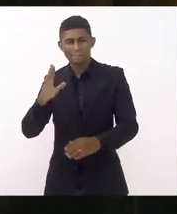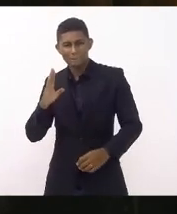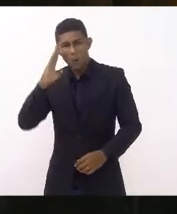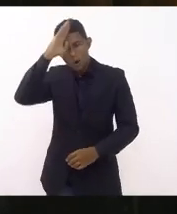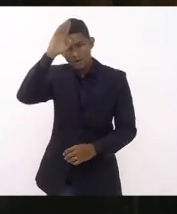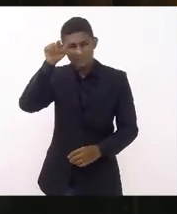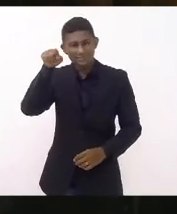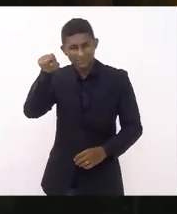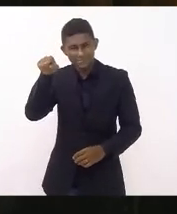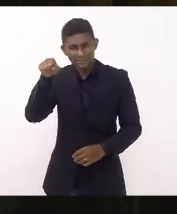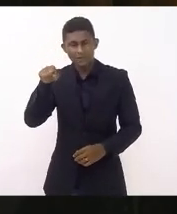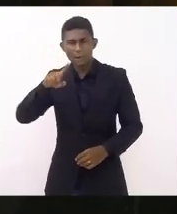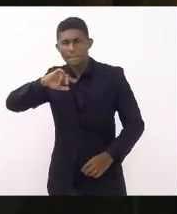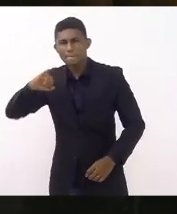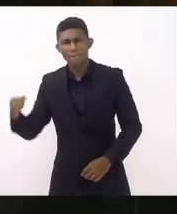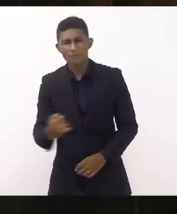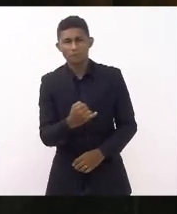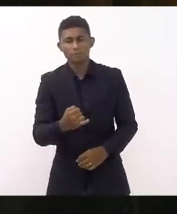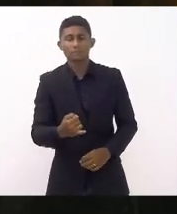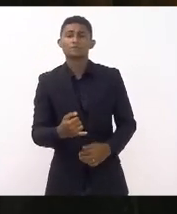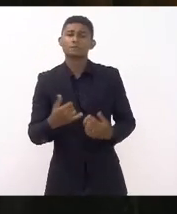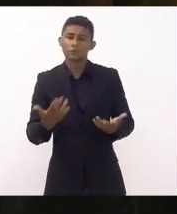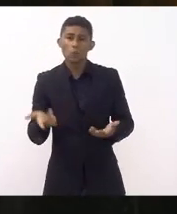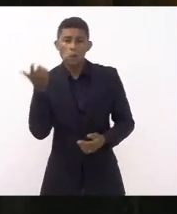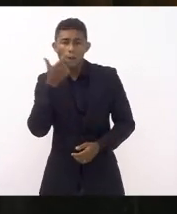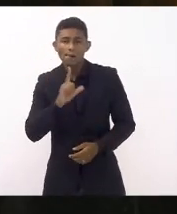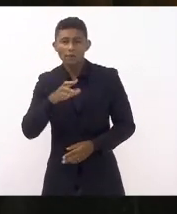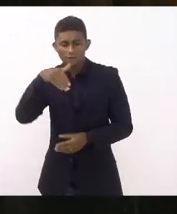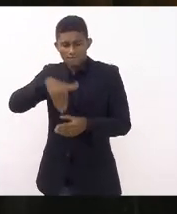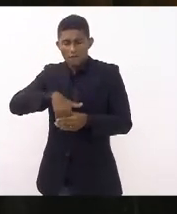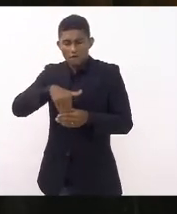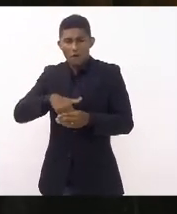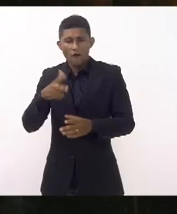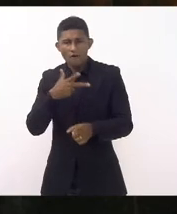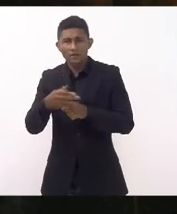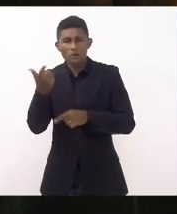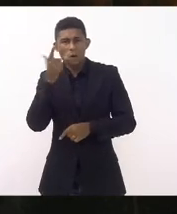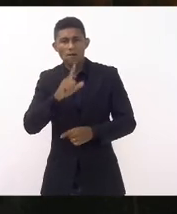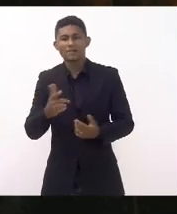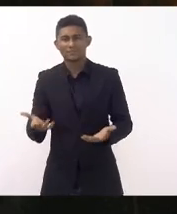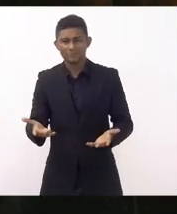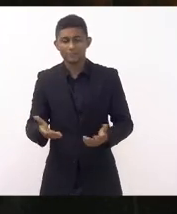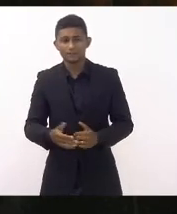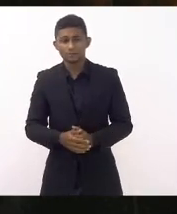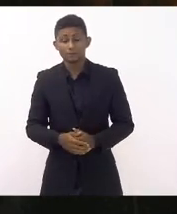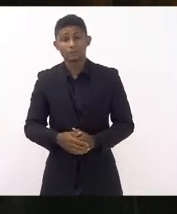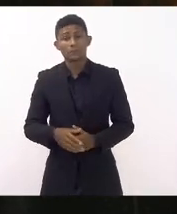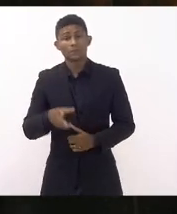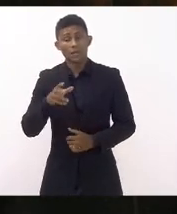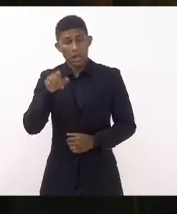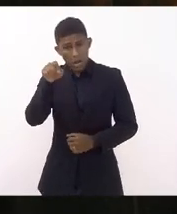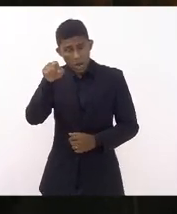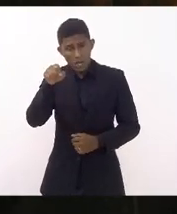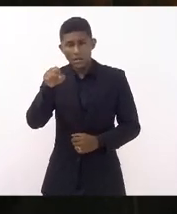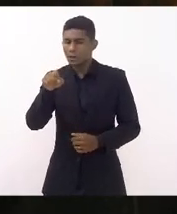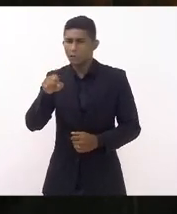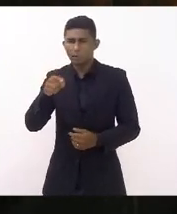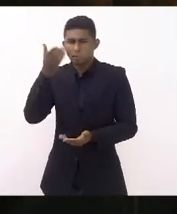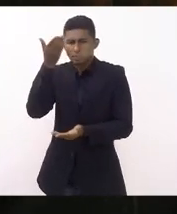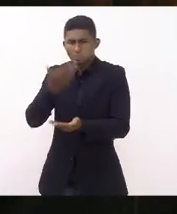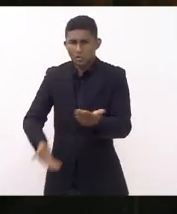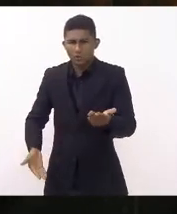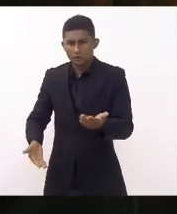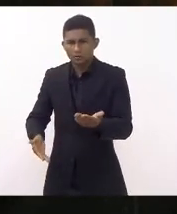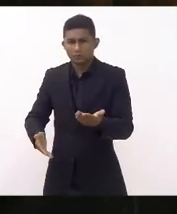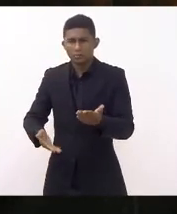se elegeu da maneira expressiva como se elegeu. Se caiu da maneira que caiu, também